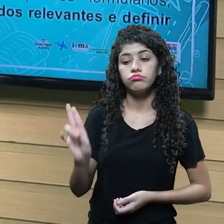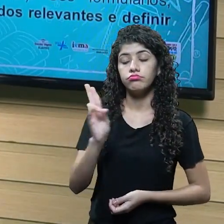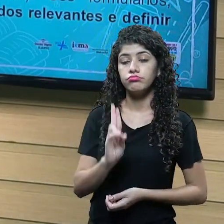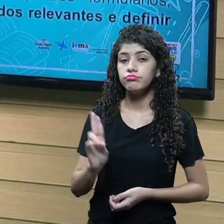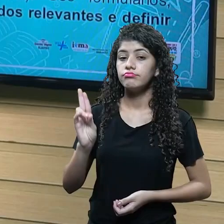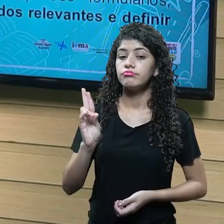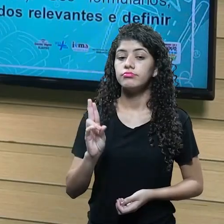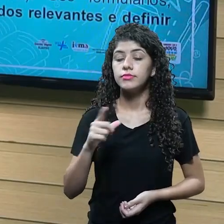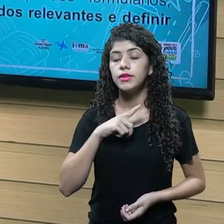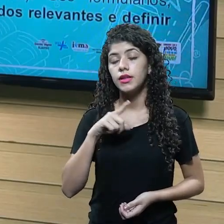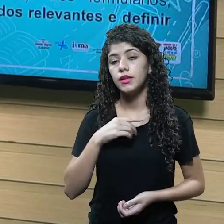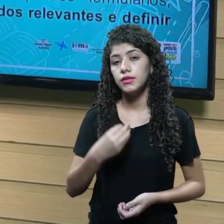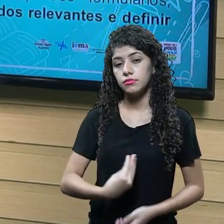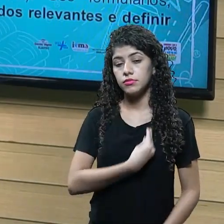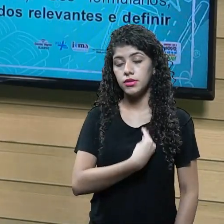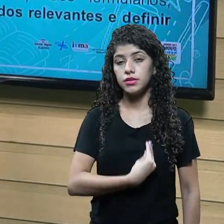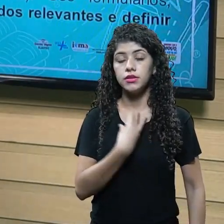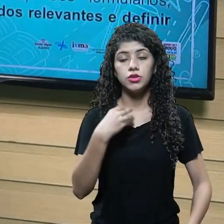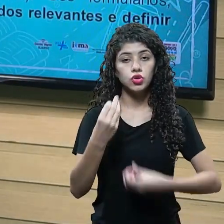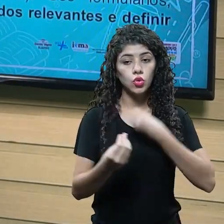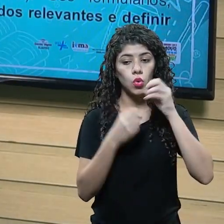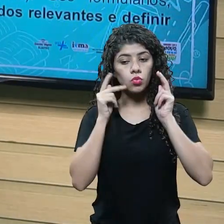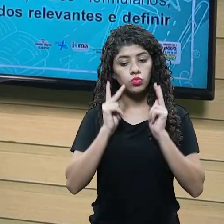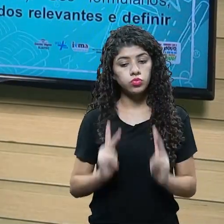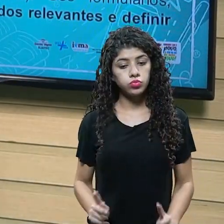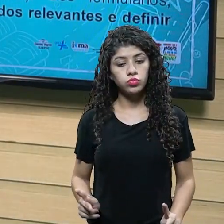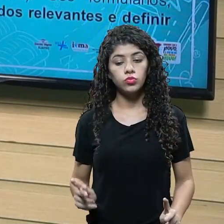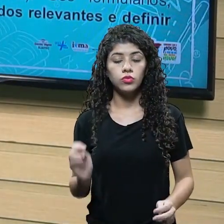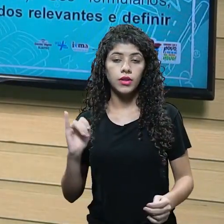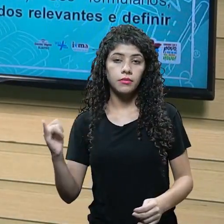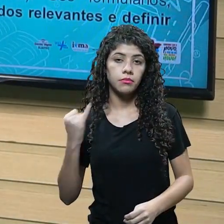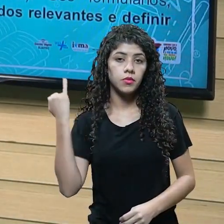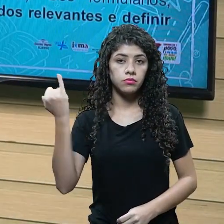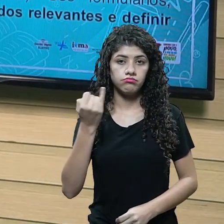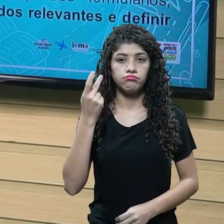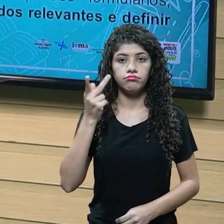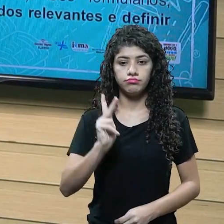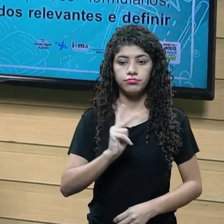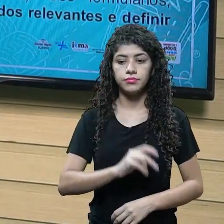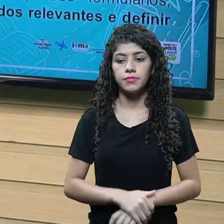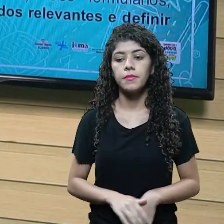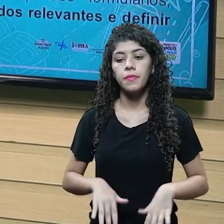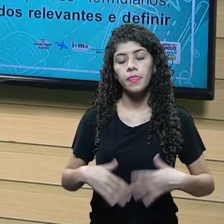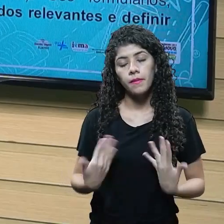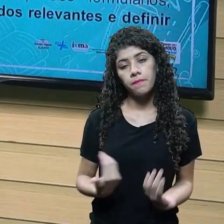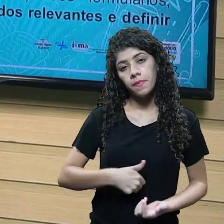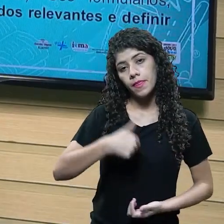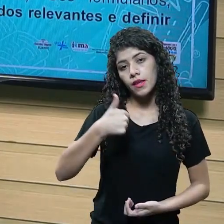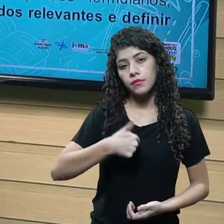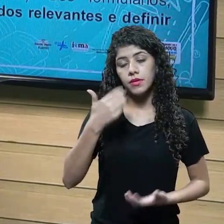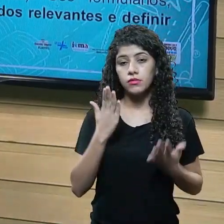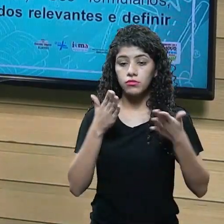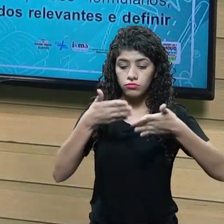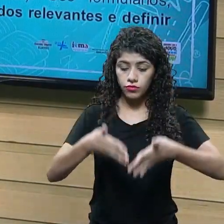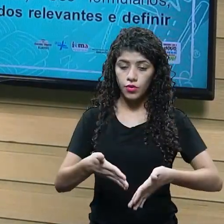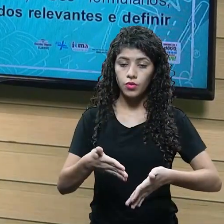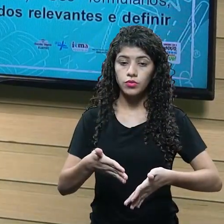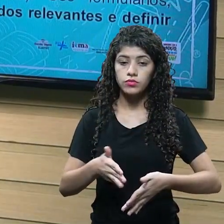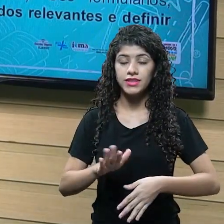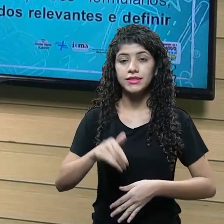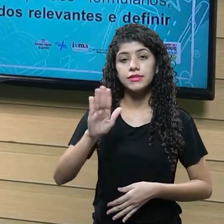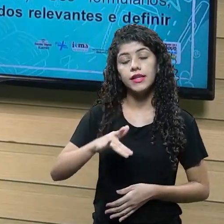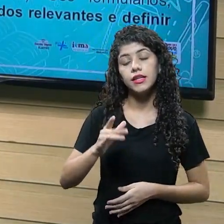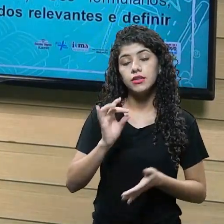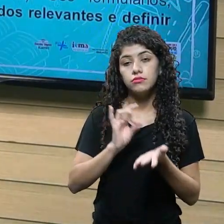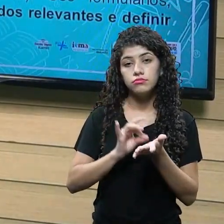está presente e como ele se comporta, até o que é importante para ele, ok? Então, primeiro tem que ter foco na sua audiência, é saber quem